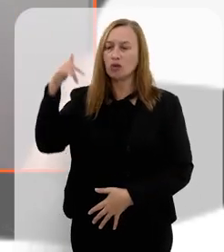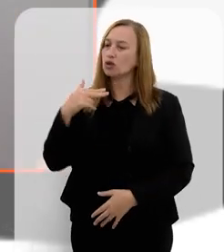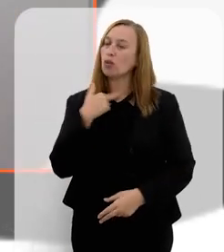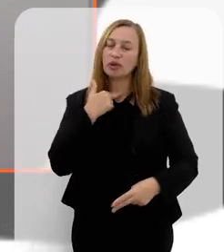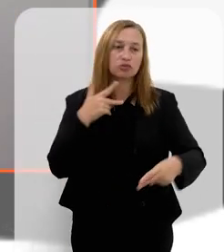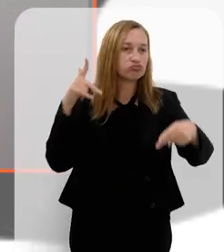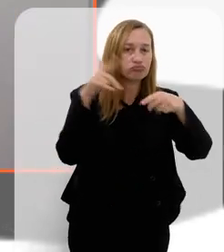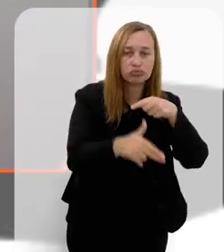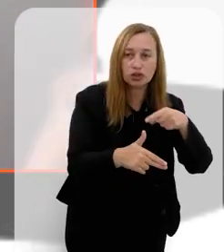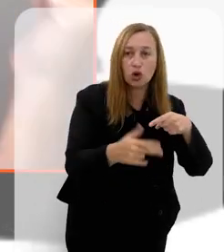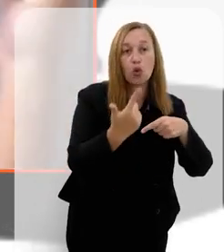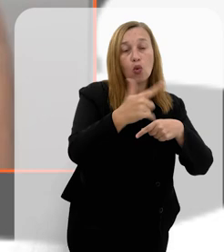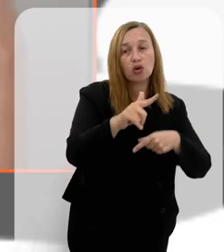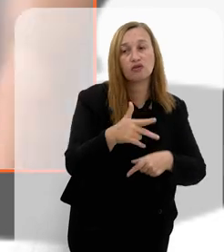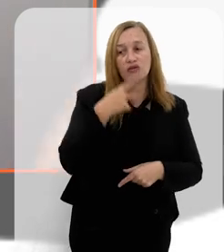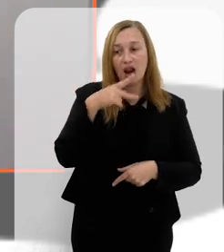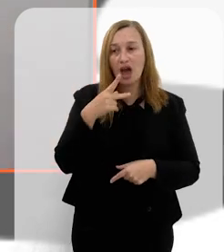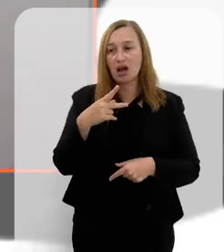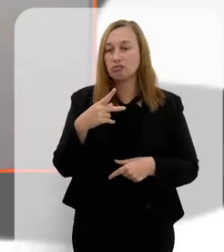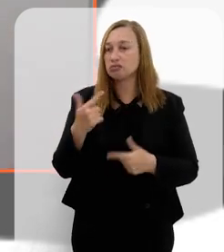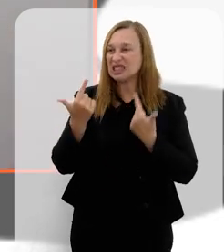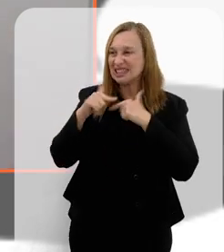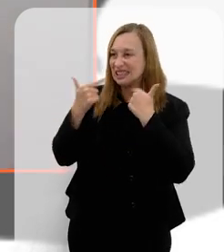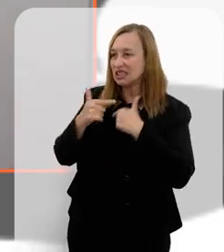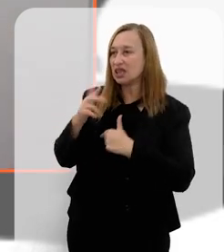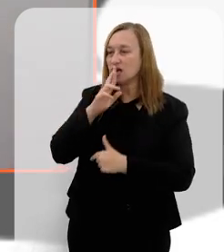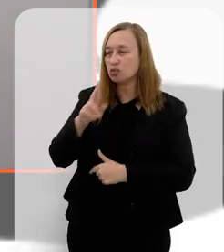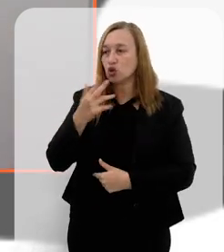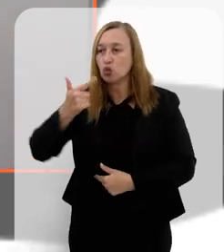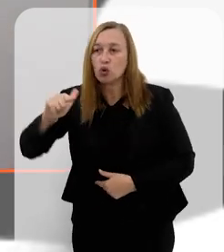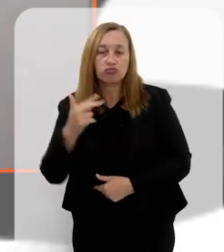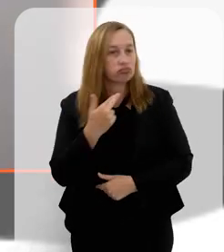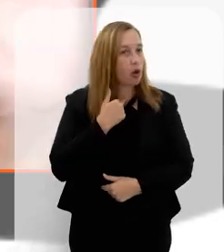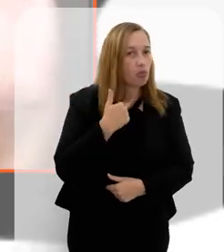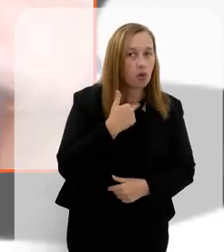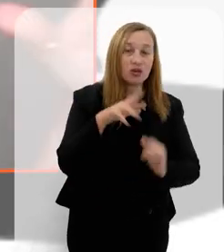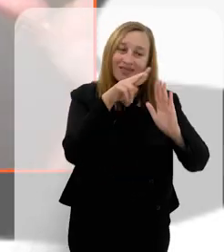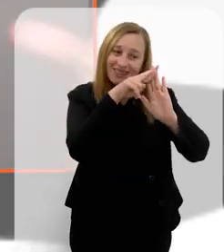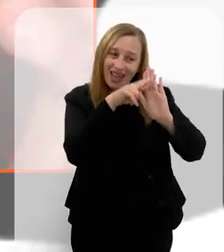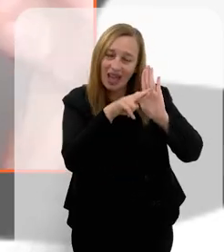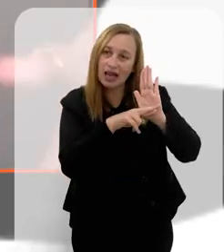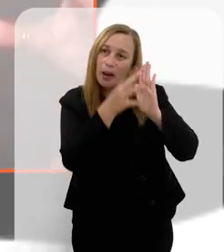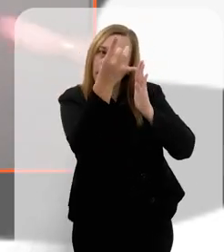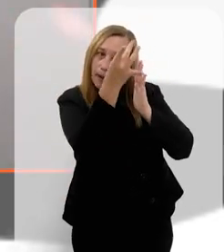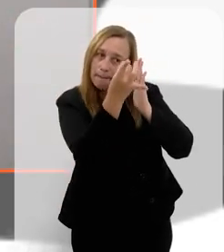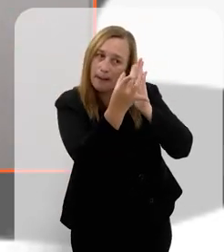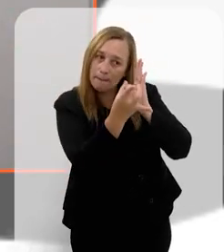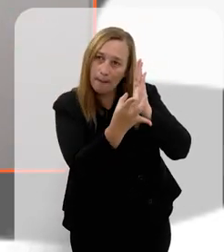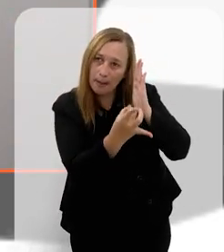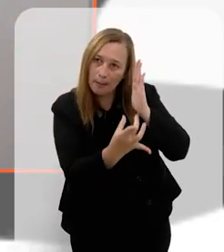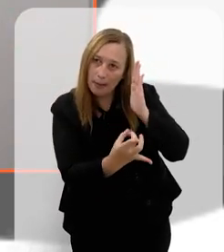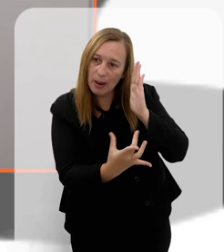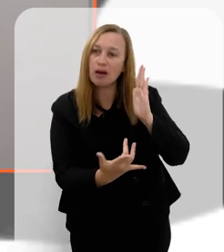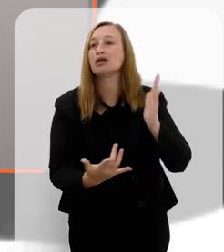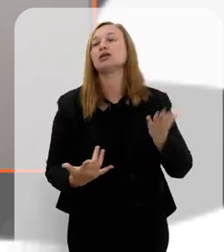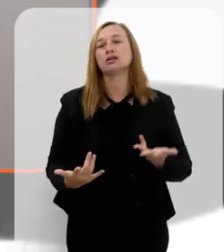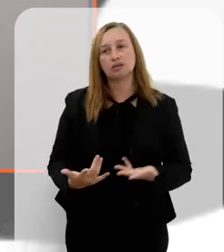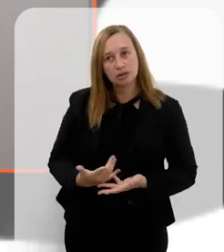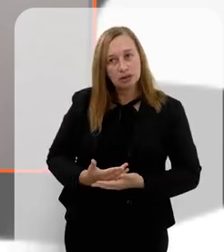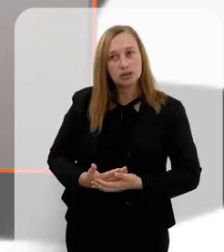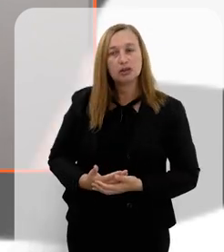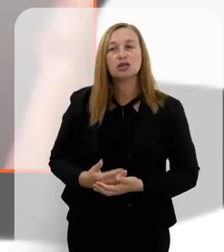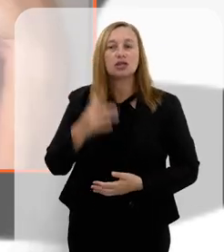Você não interrompe o outro, você não ri da resposta do outro. Tem umas regrinhas para